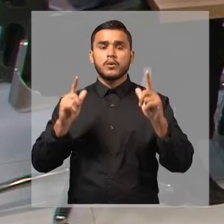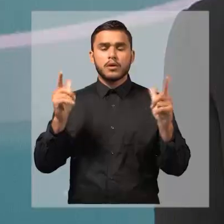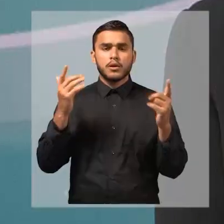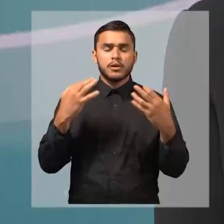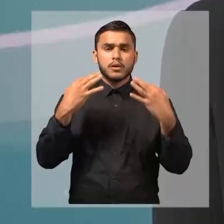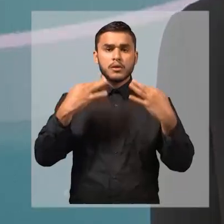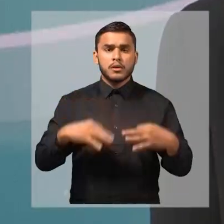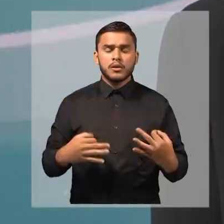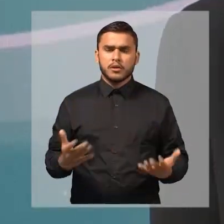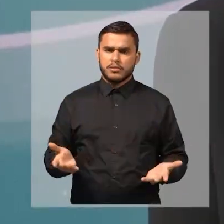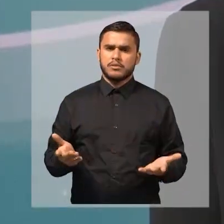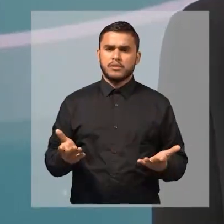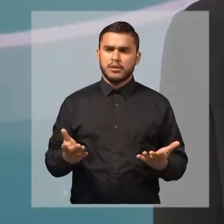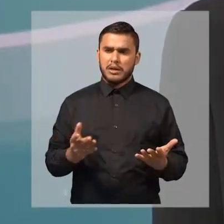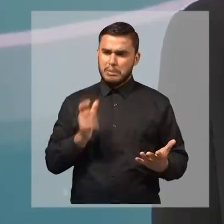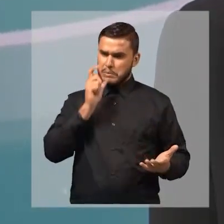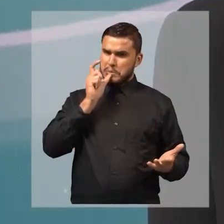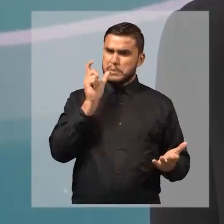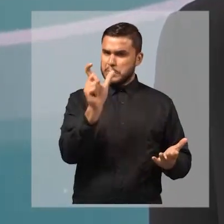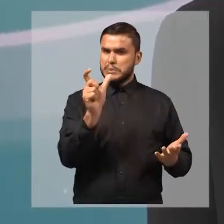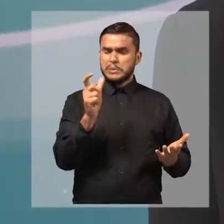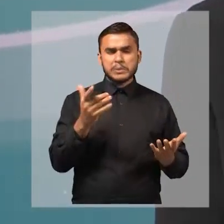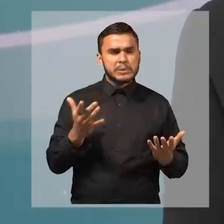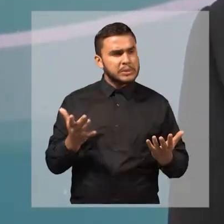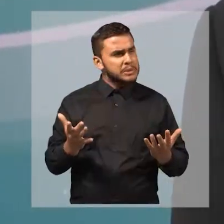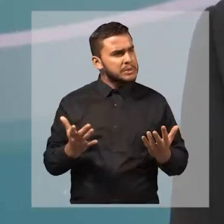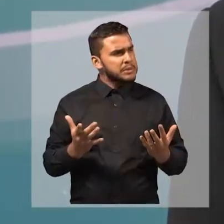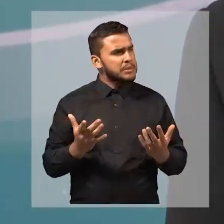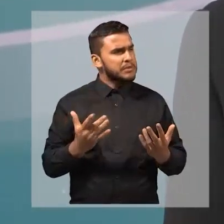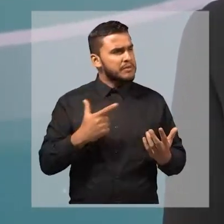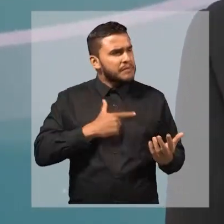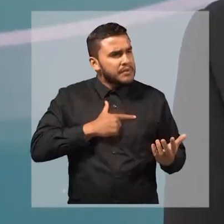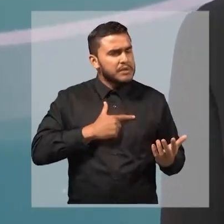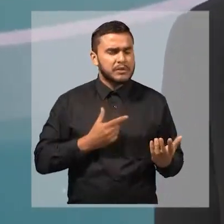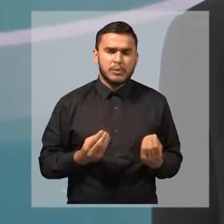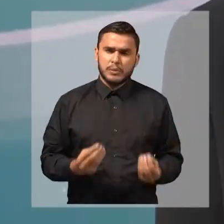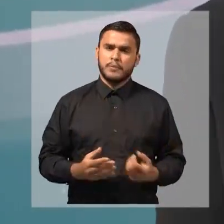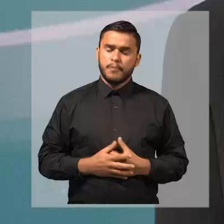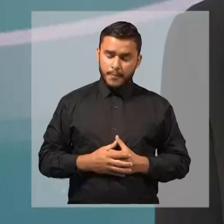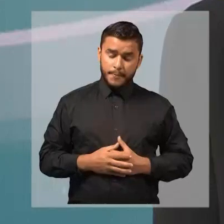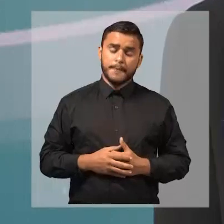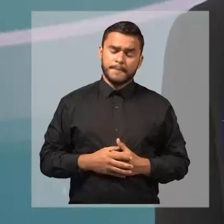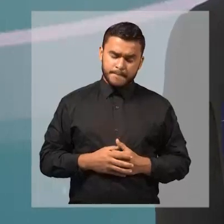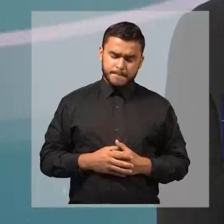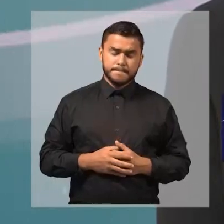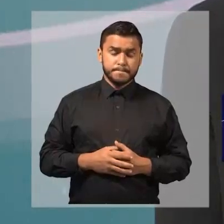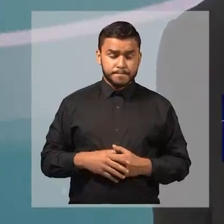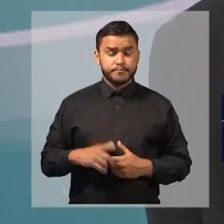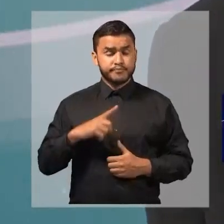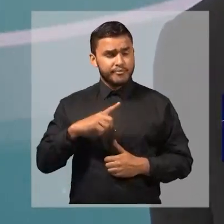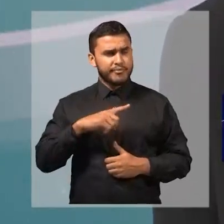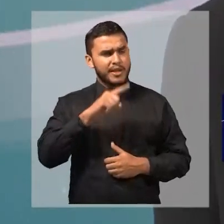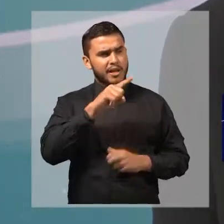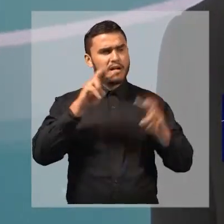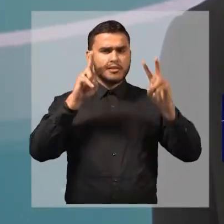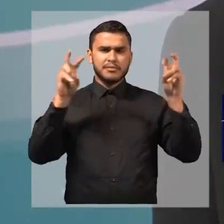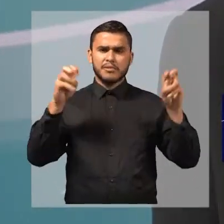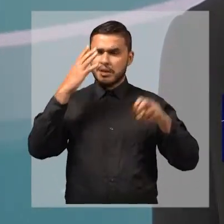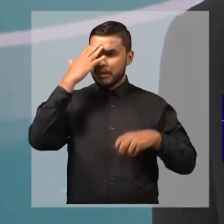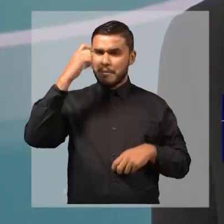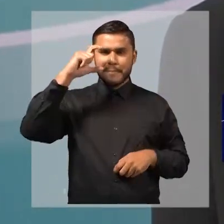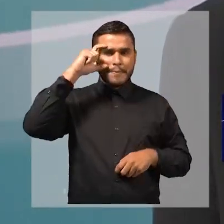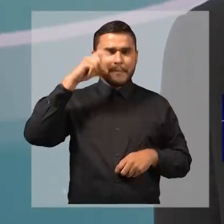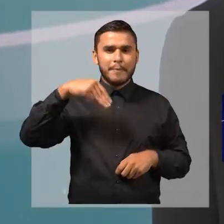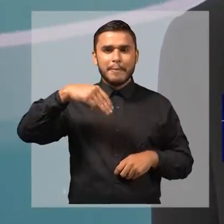E faz uma agressão dessa. Agora, essa questão da Maria da Penha e de toda essa campanha em favor da mulher e contra a violência,